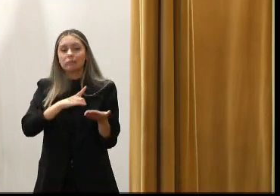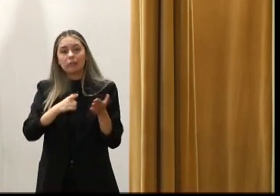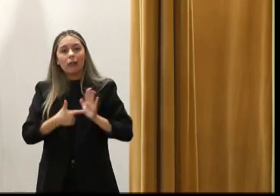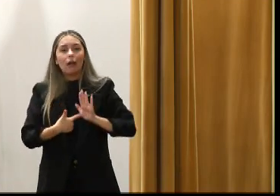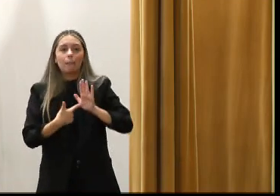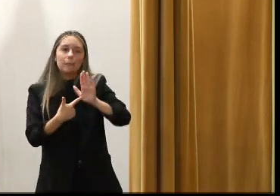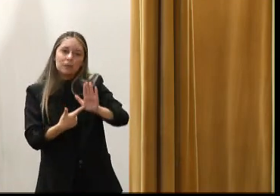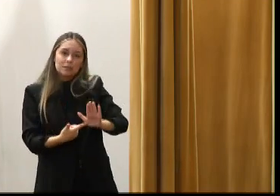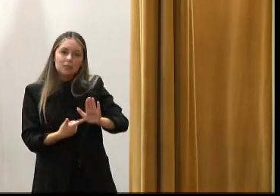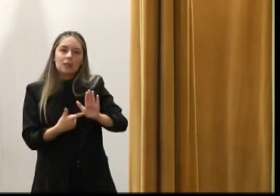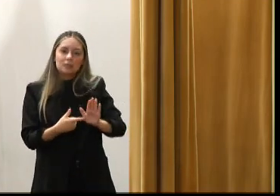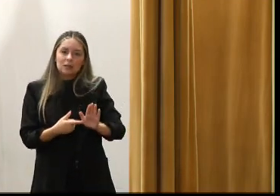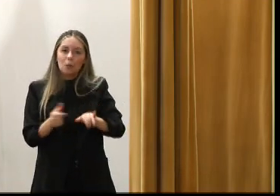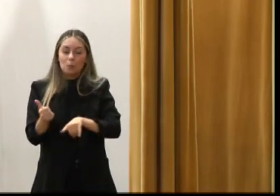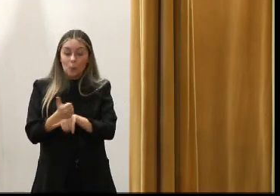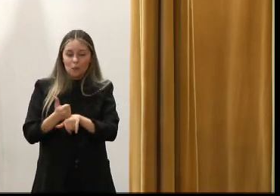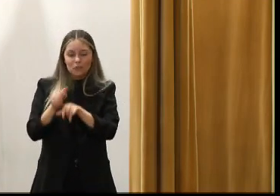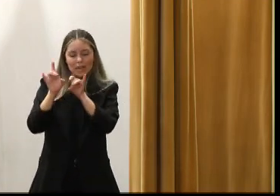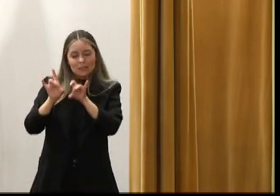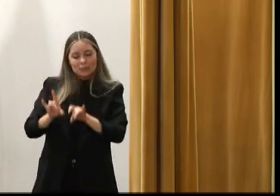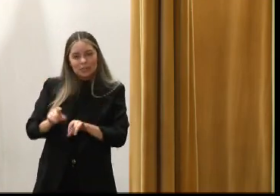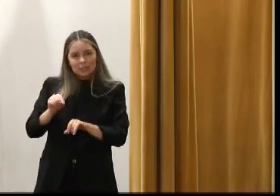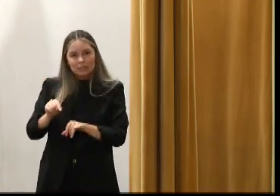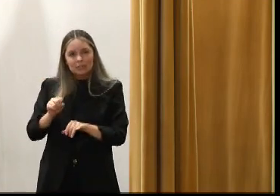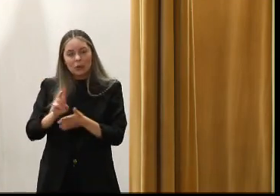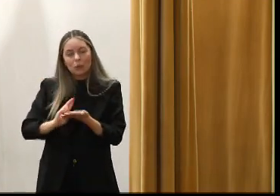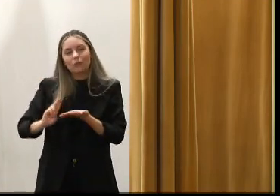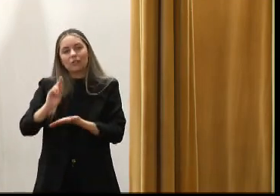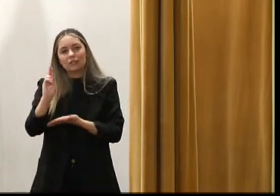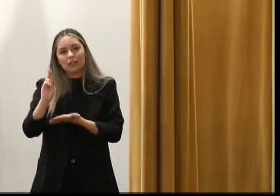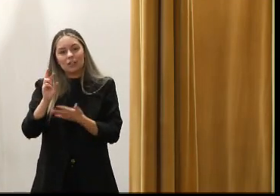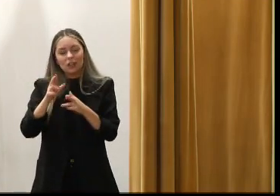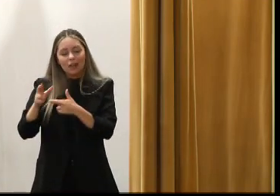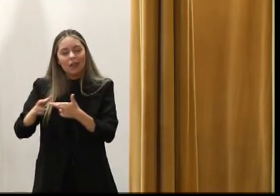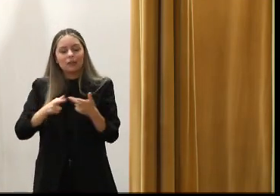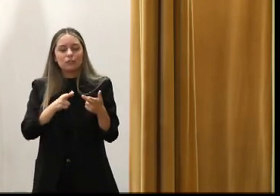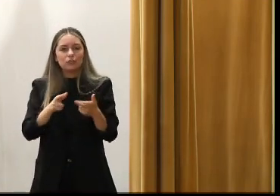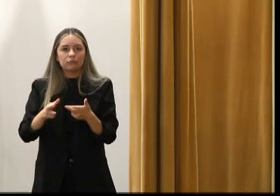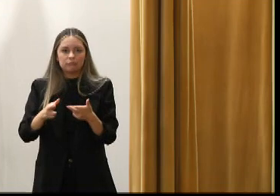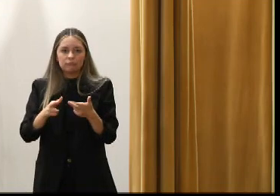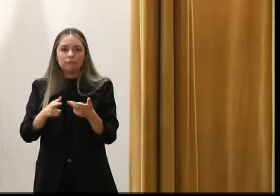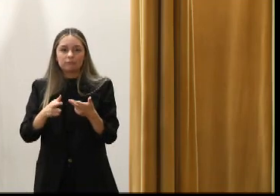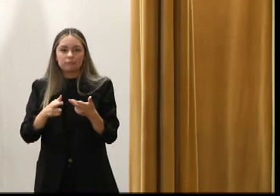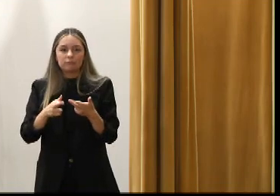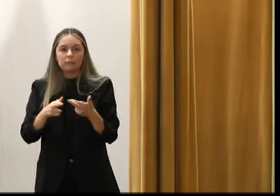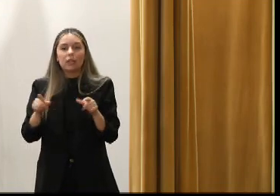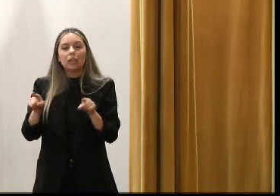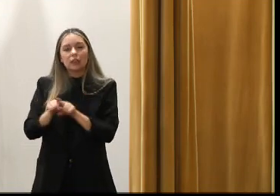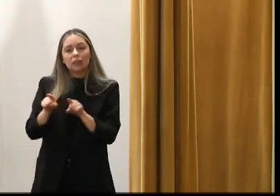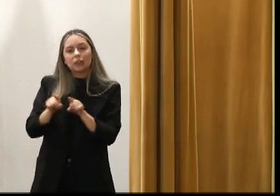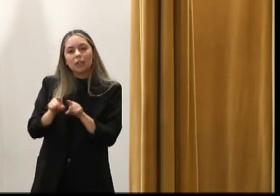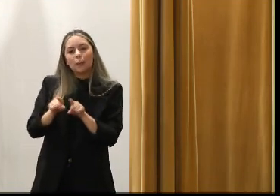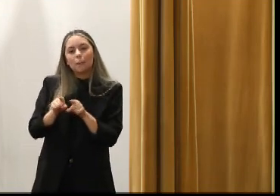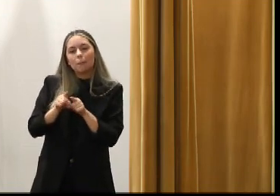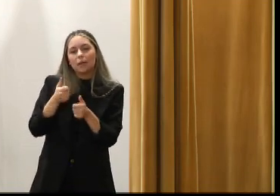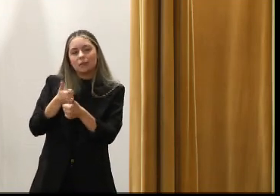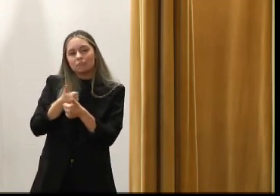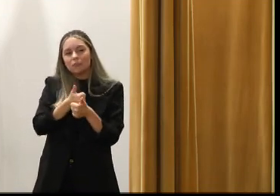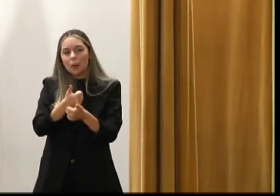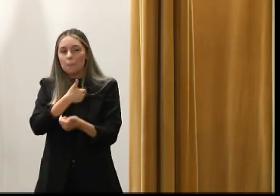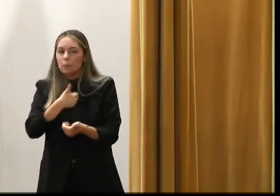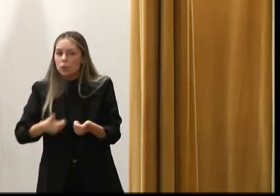apresentações de especialistas das universidades da região metropolitana, do setor público, de